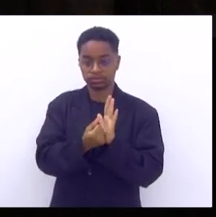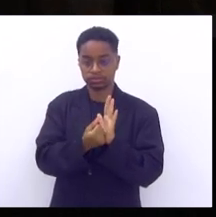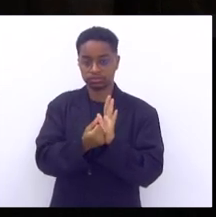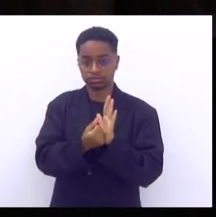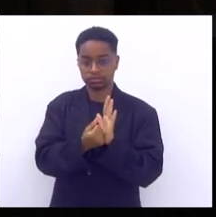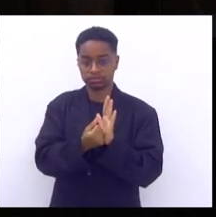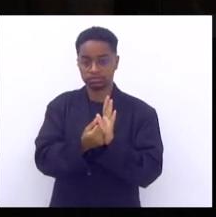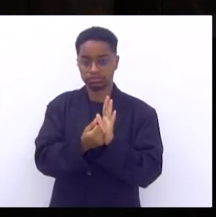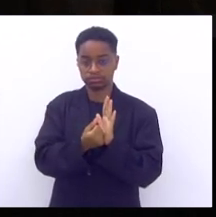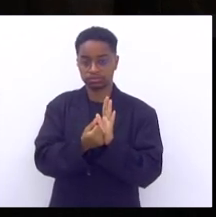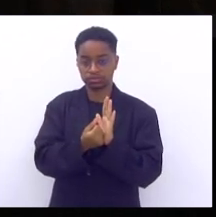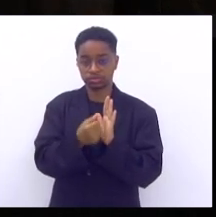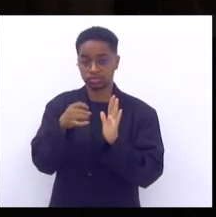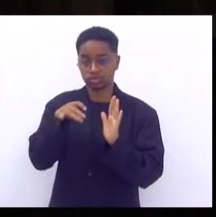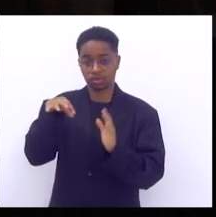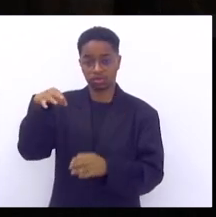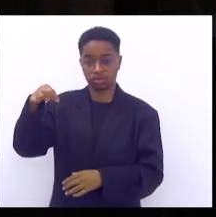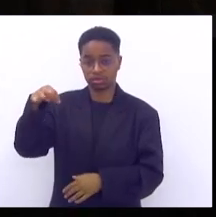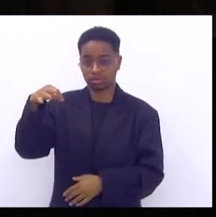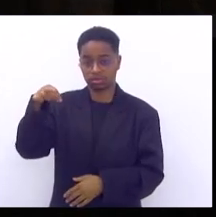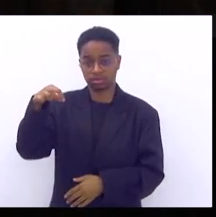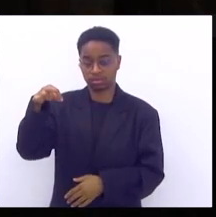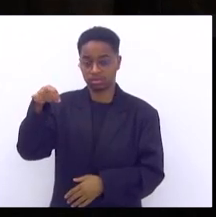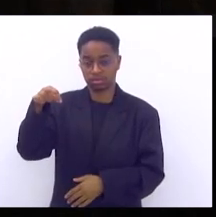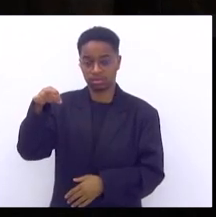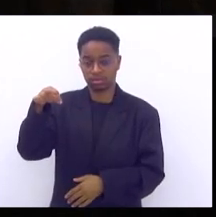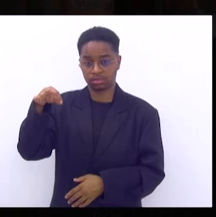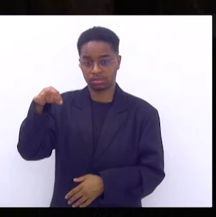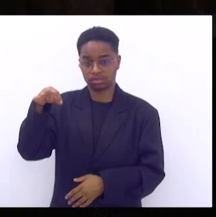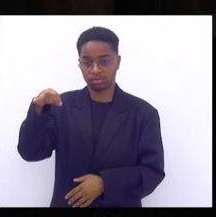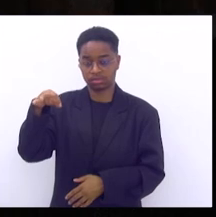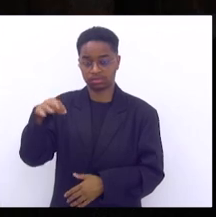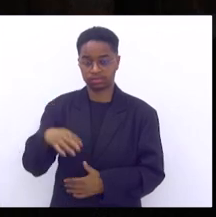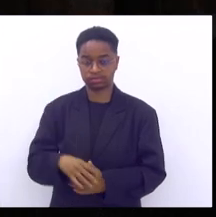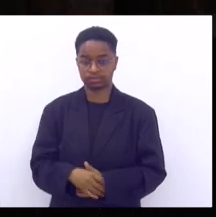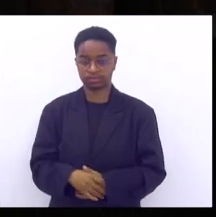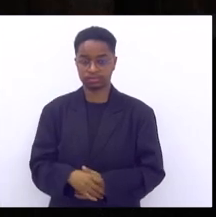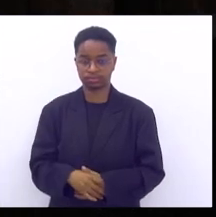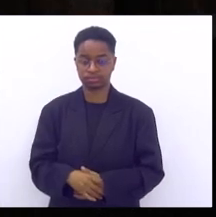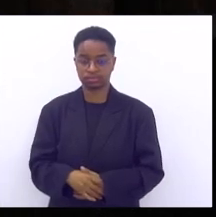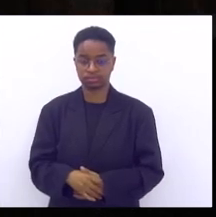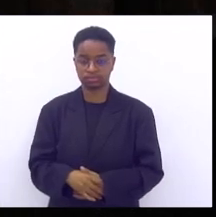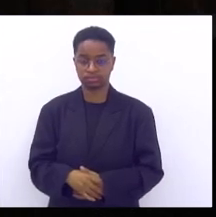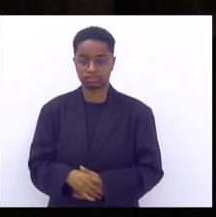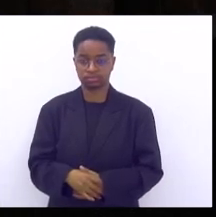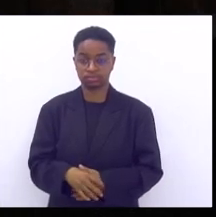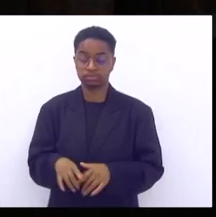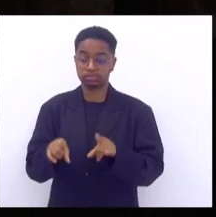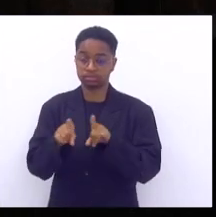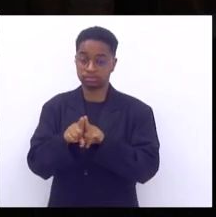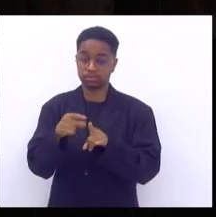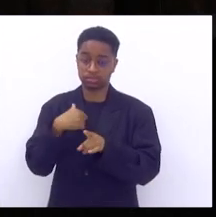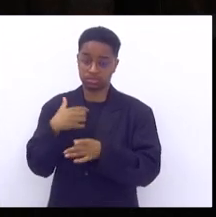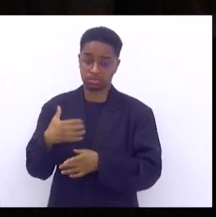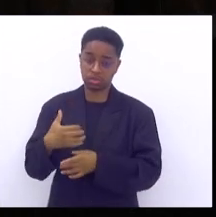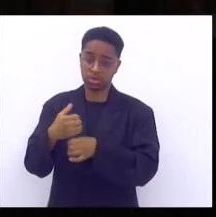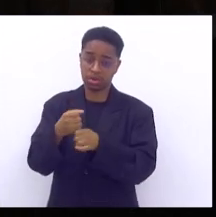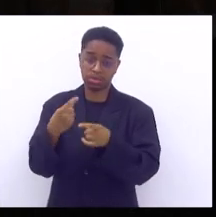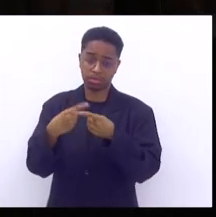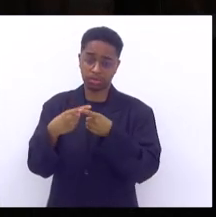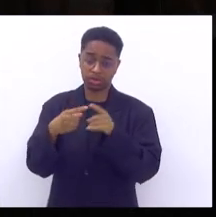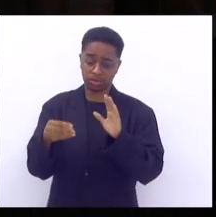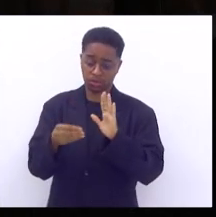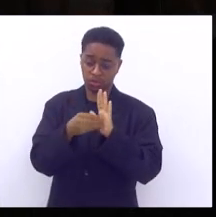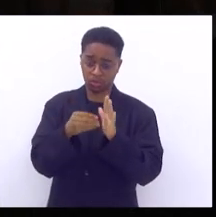não saiu do papel. Não saiu do papel. E ainda resolvi fazer uma continha, porque não está no